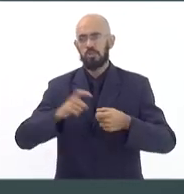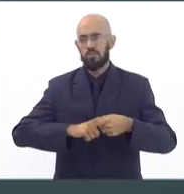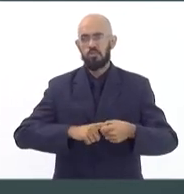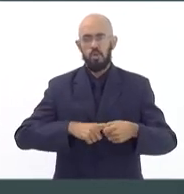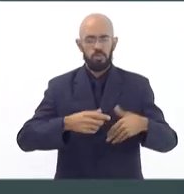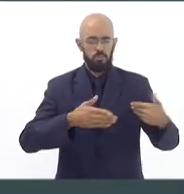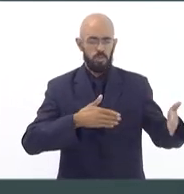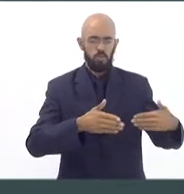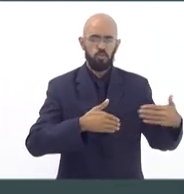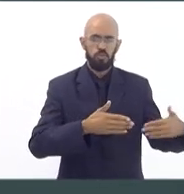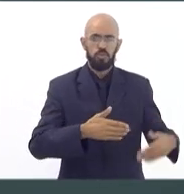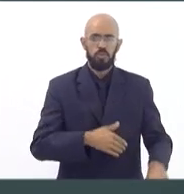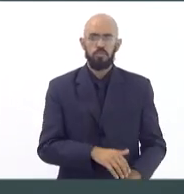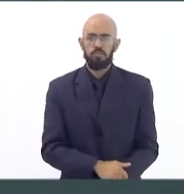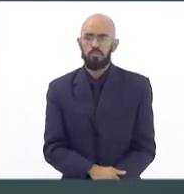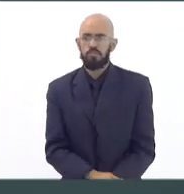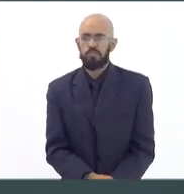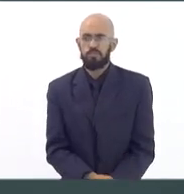metalúrgica